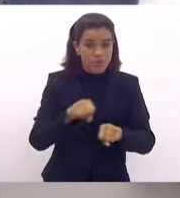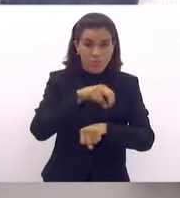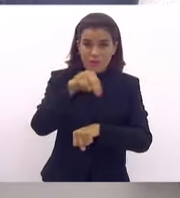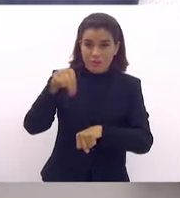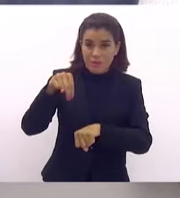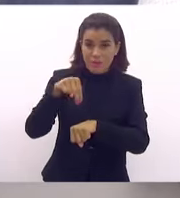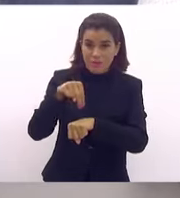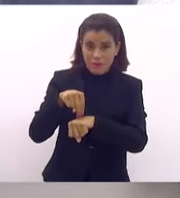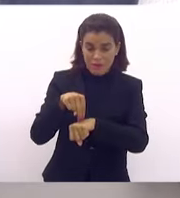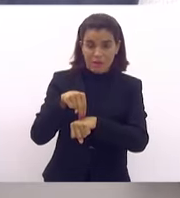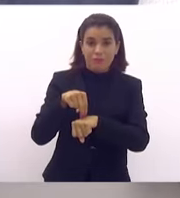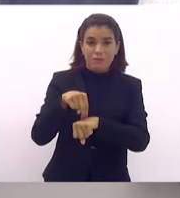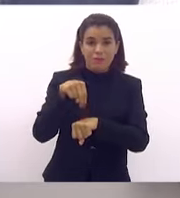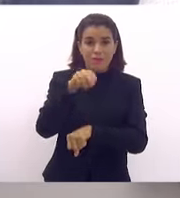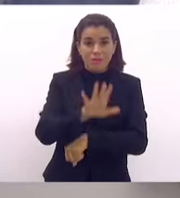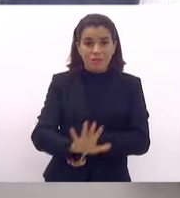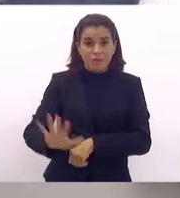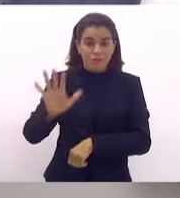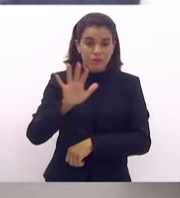desonrosa.